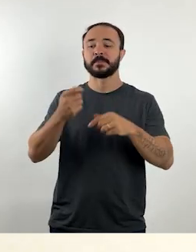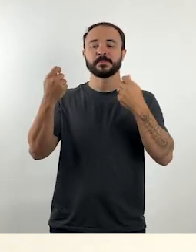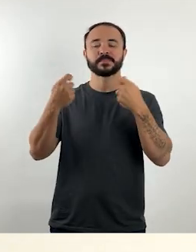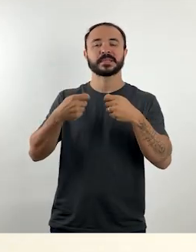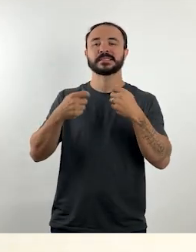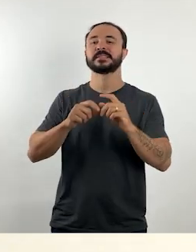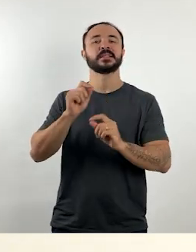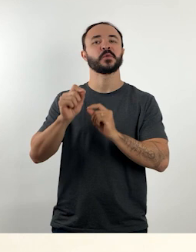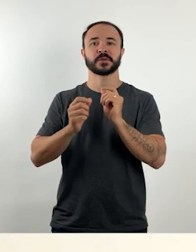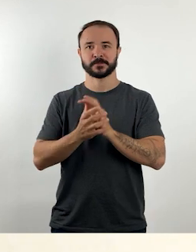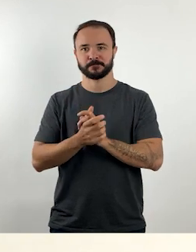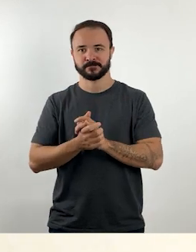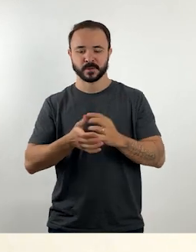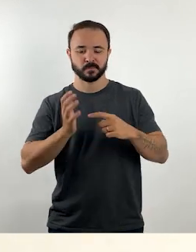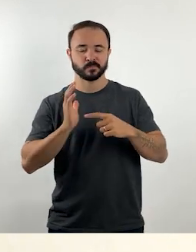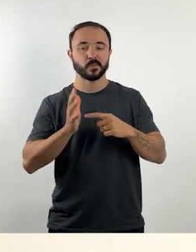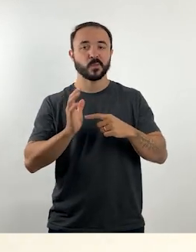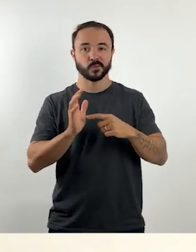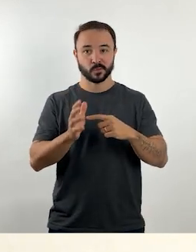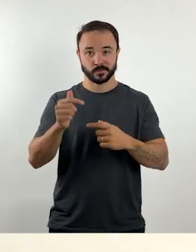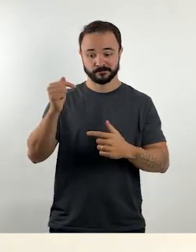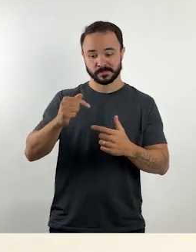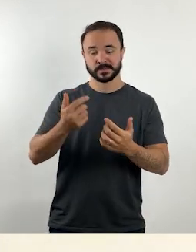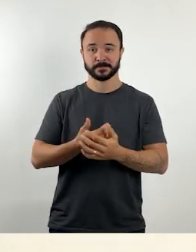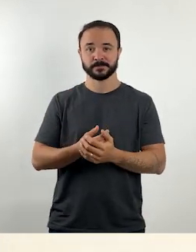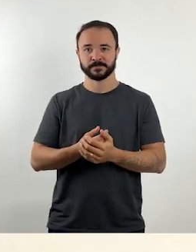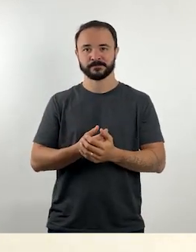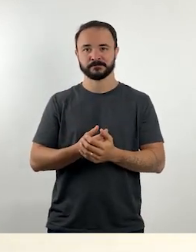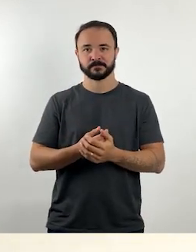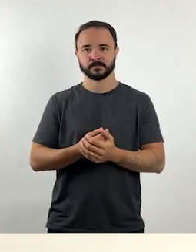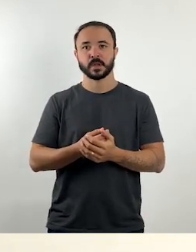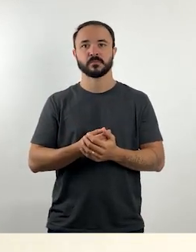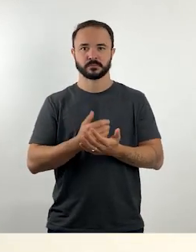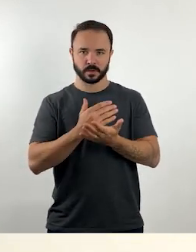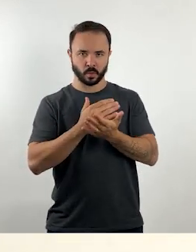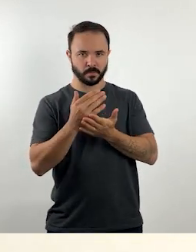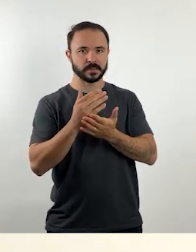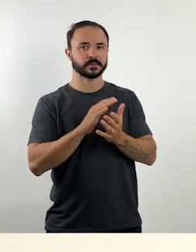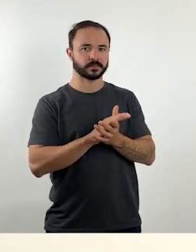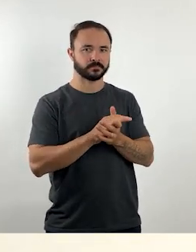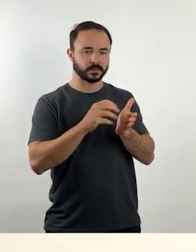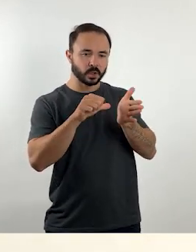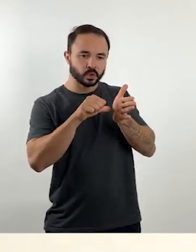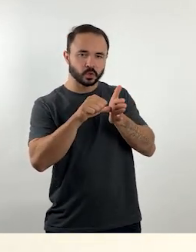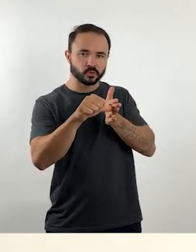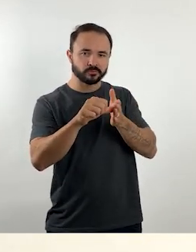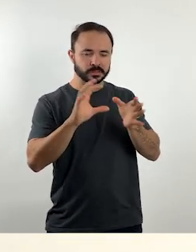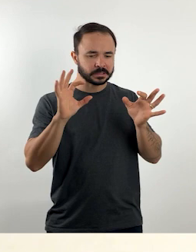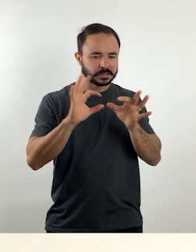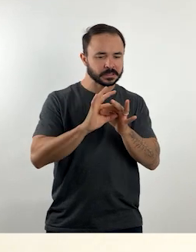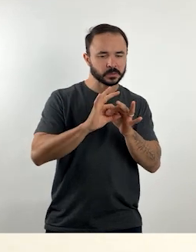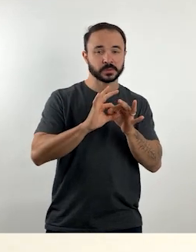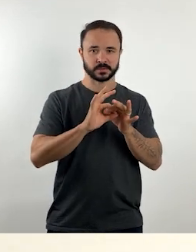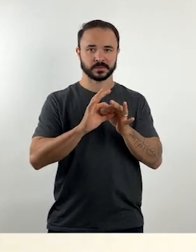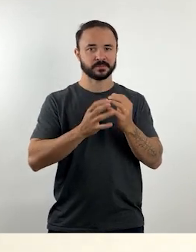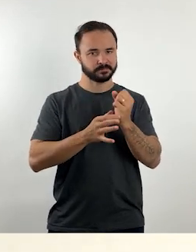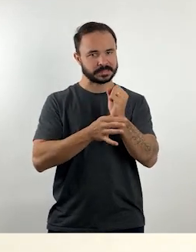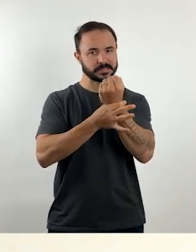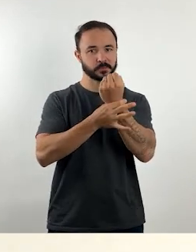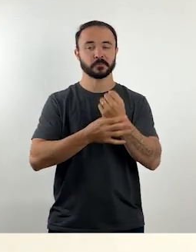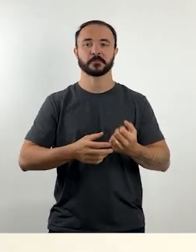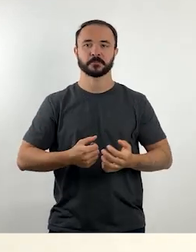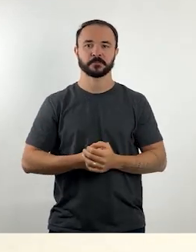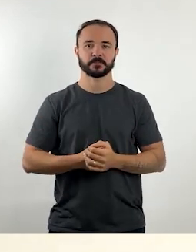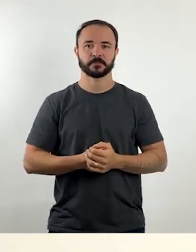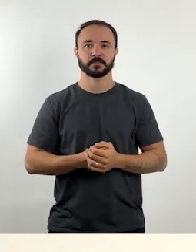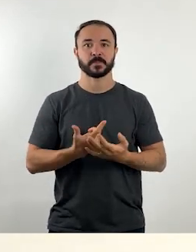vou precisar do meu motor. Tá? Eu vou iniciar fixando essa hastezinha na entrada do motor, é